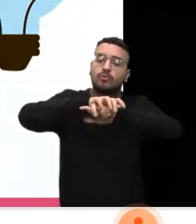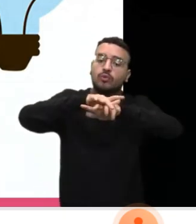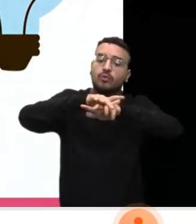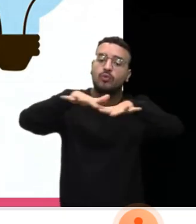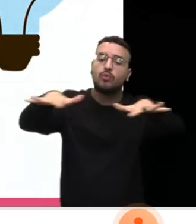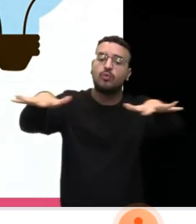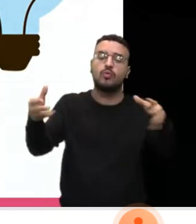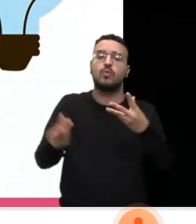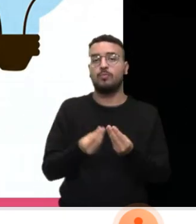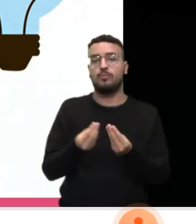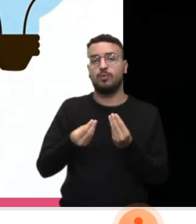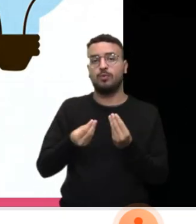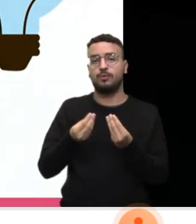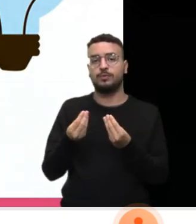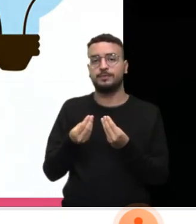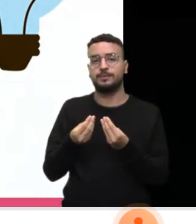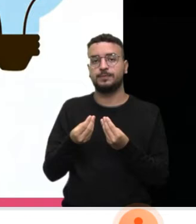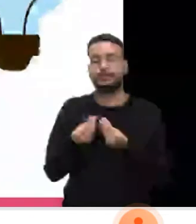o